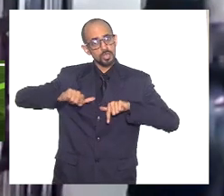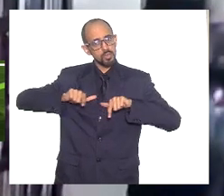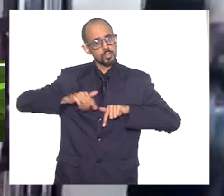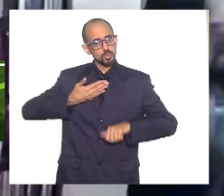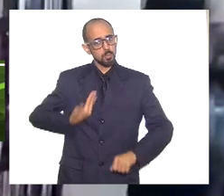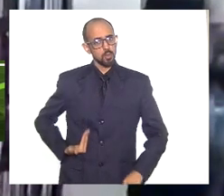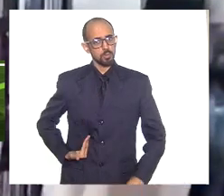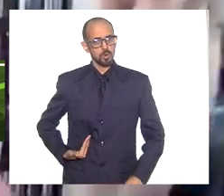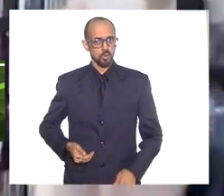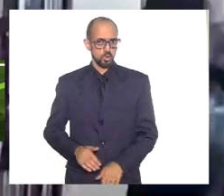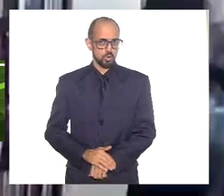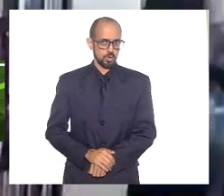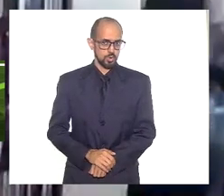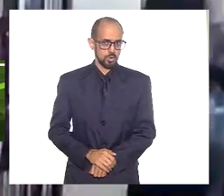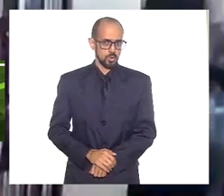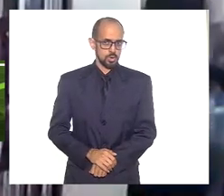público